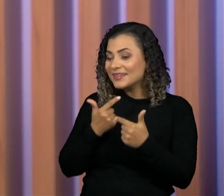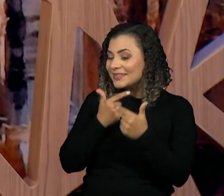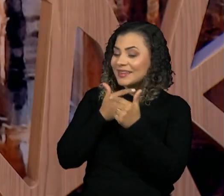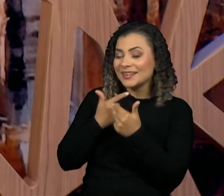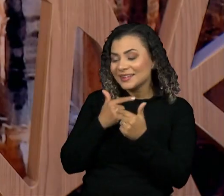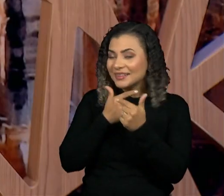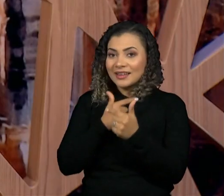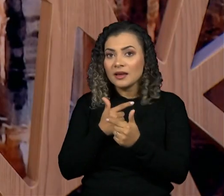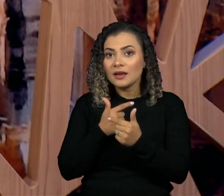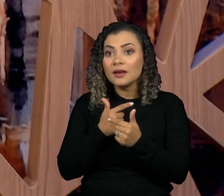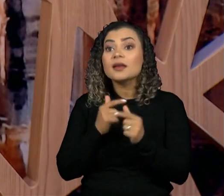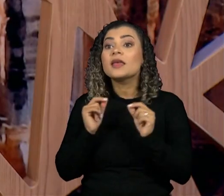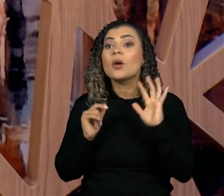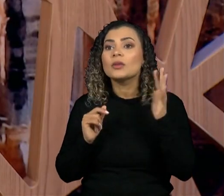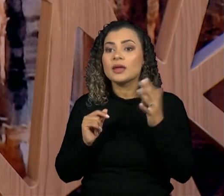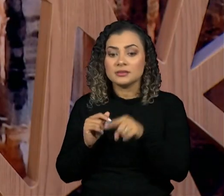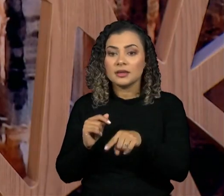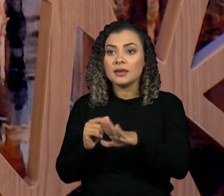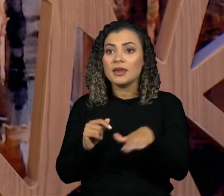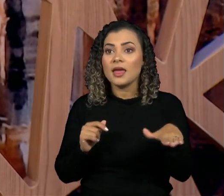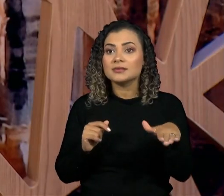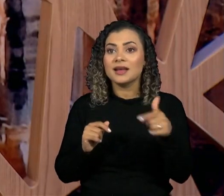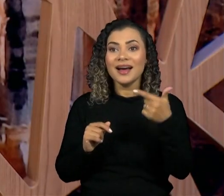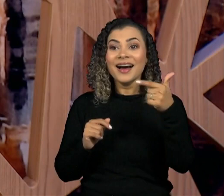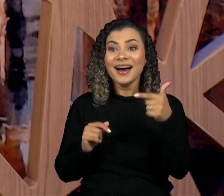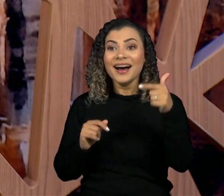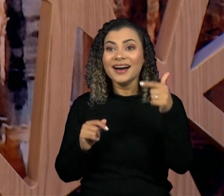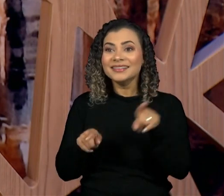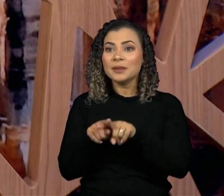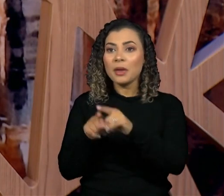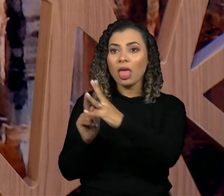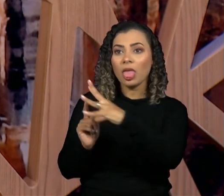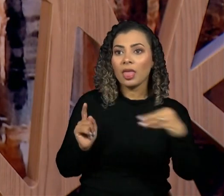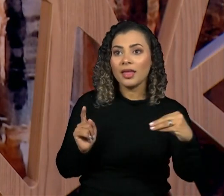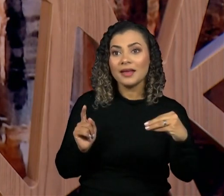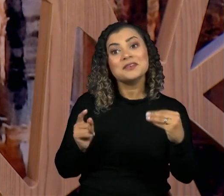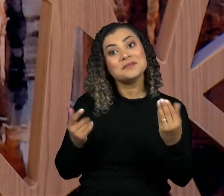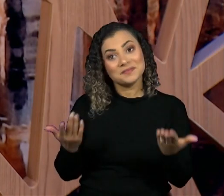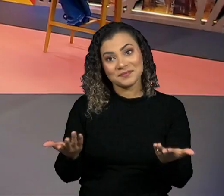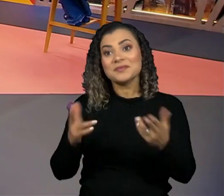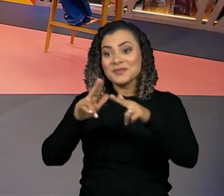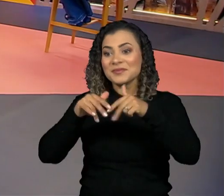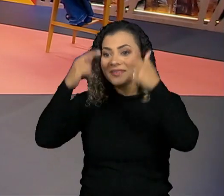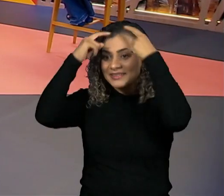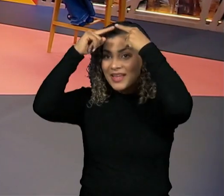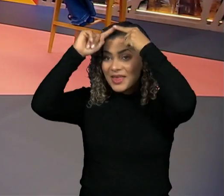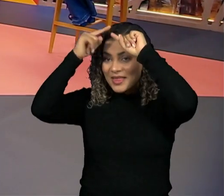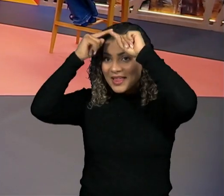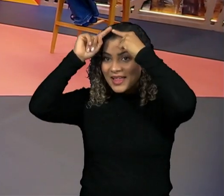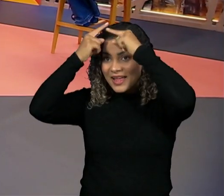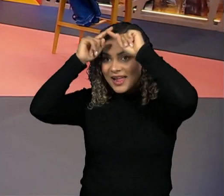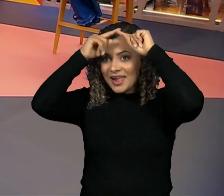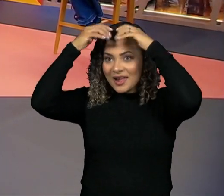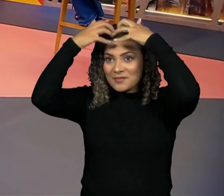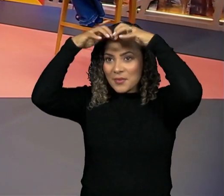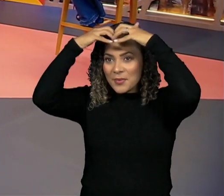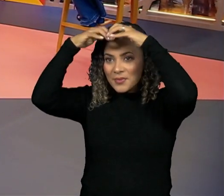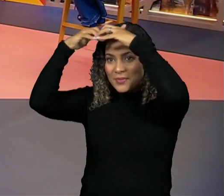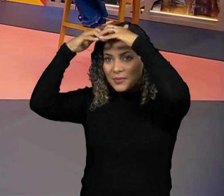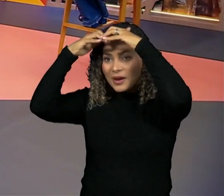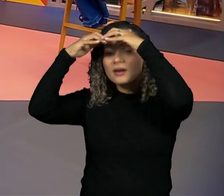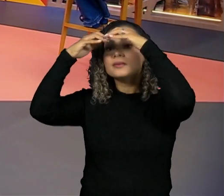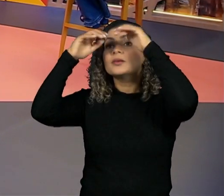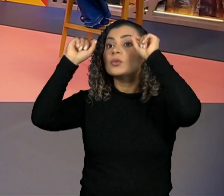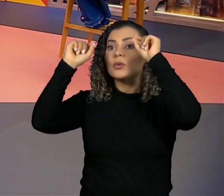fazendo isso, qual é a tendência da criança? Sorrir também. Então, são esses neurônios que eles começam a se conectar com as áreas,